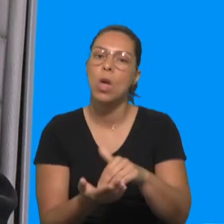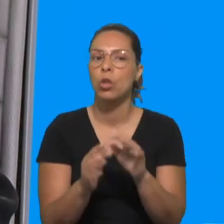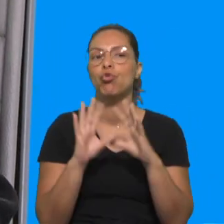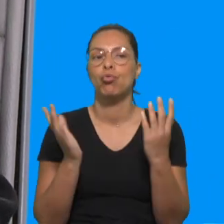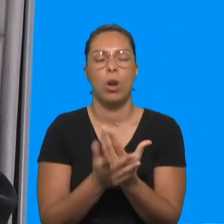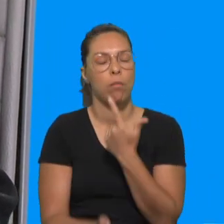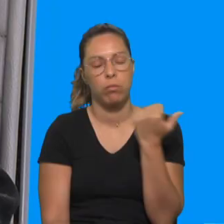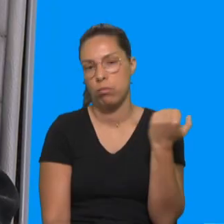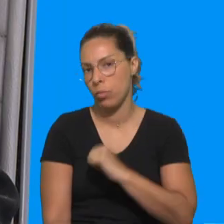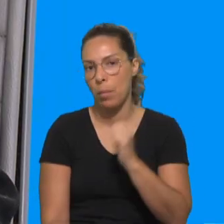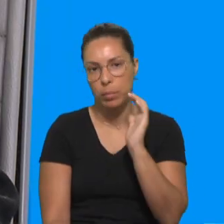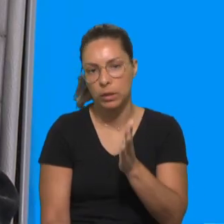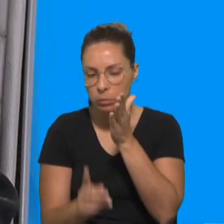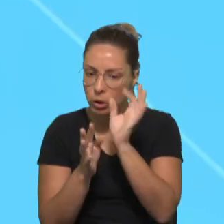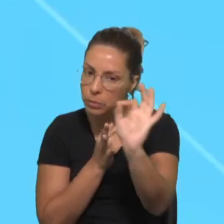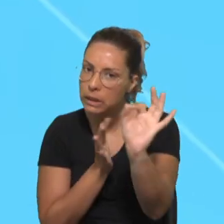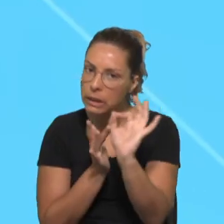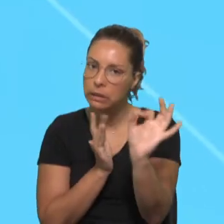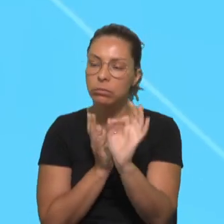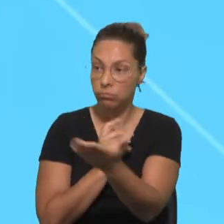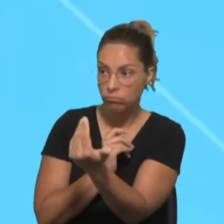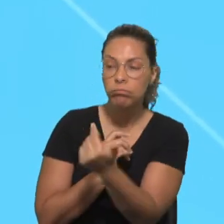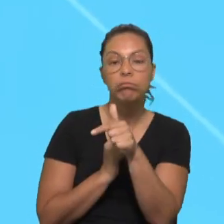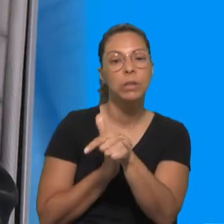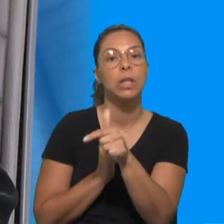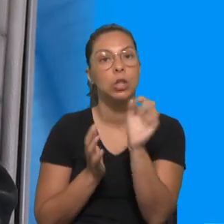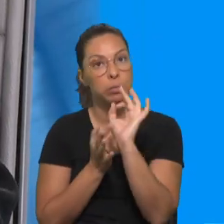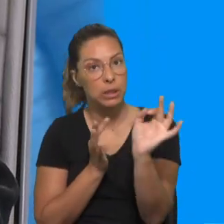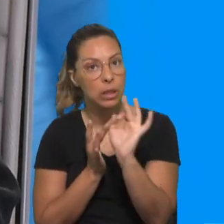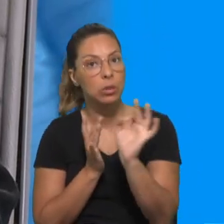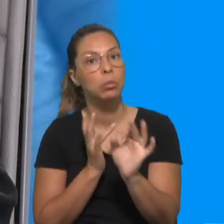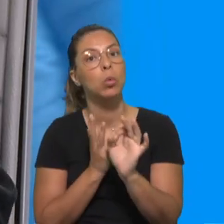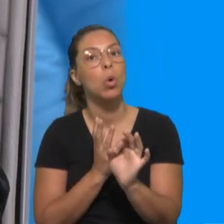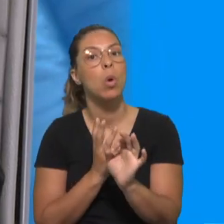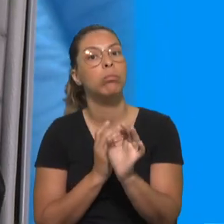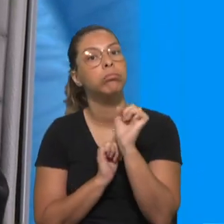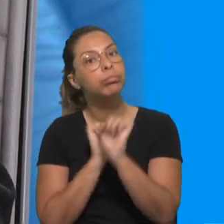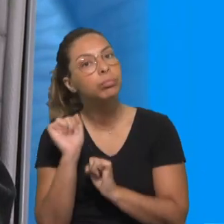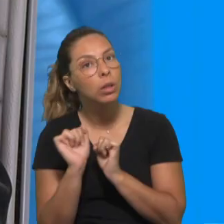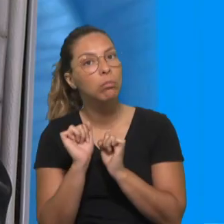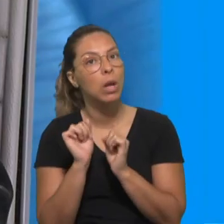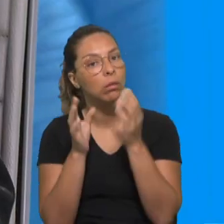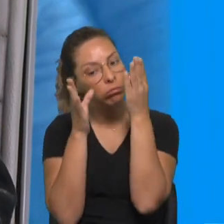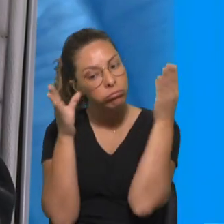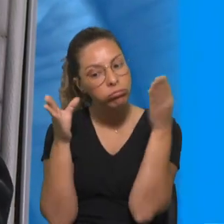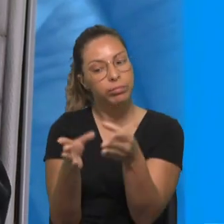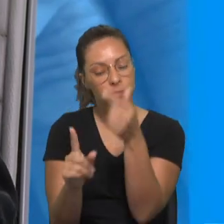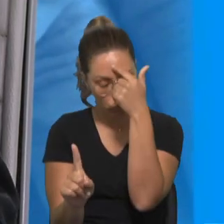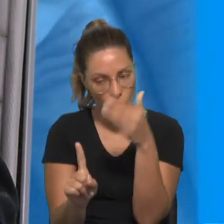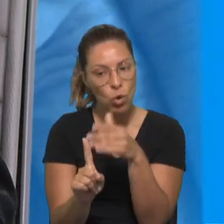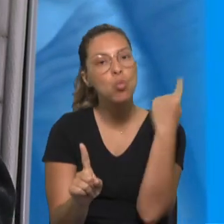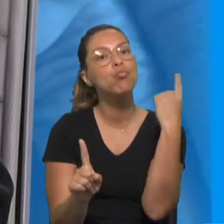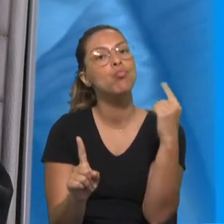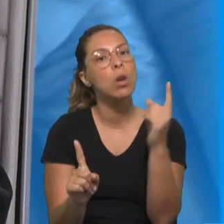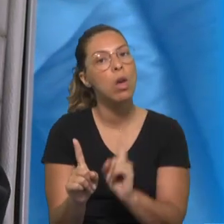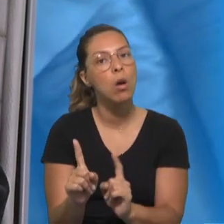da família. Diga. Não, era isso, era nessa linha. Não nos focarmos apenas no aspecto. E daí que